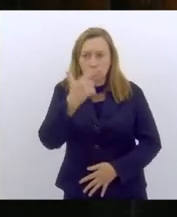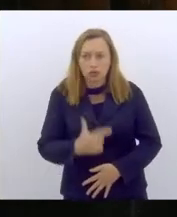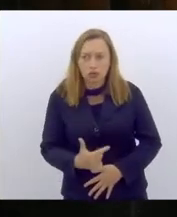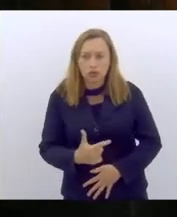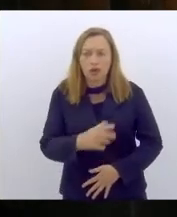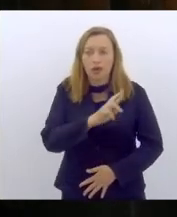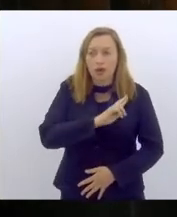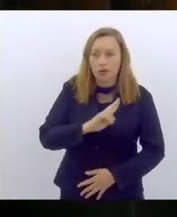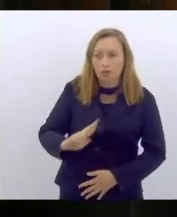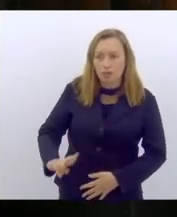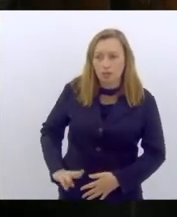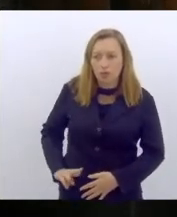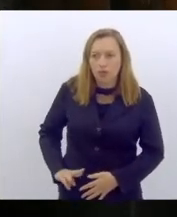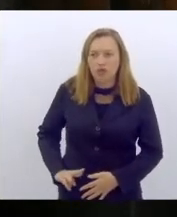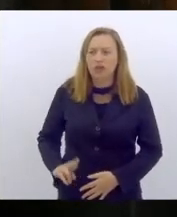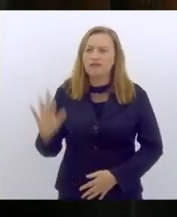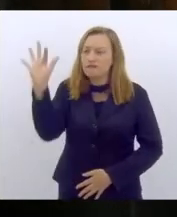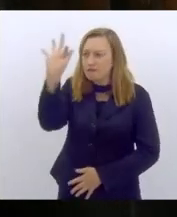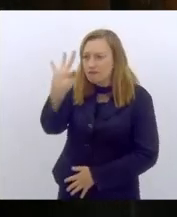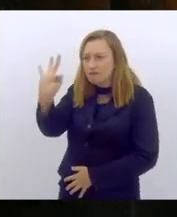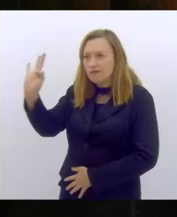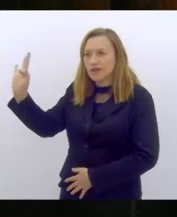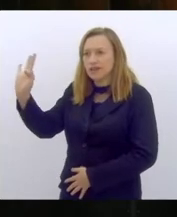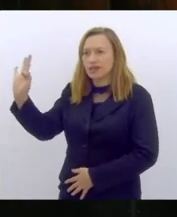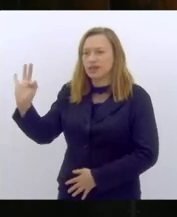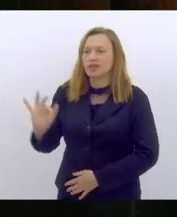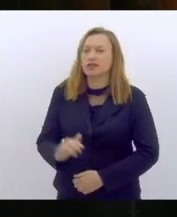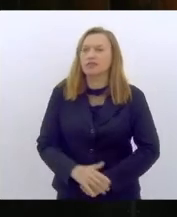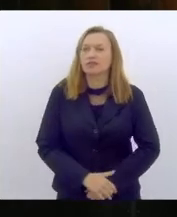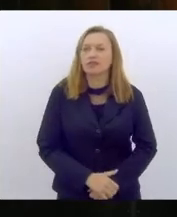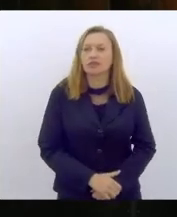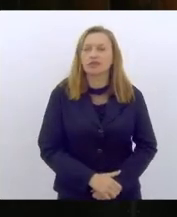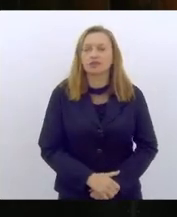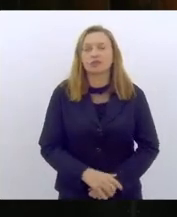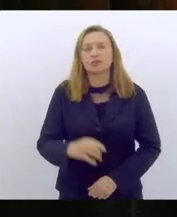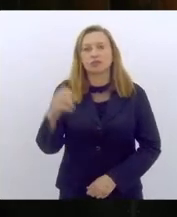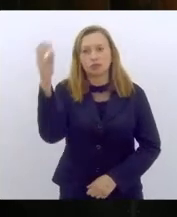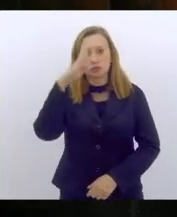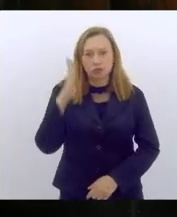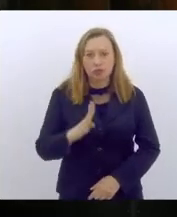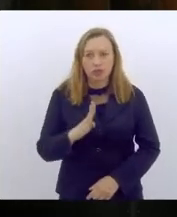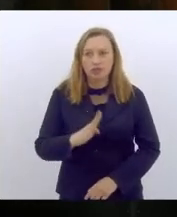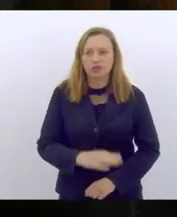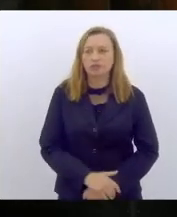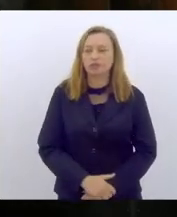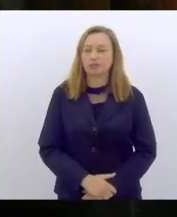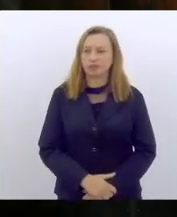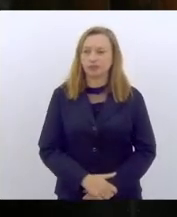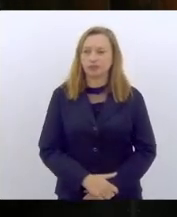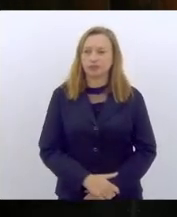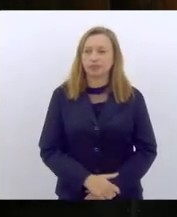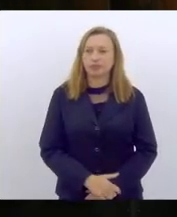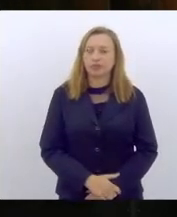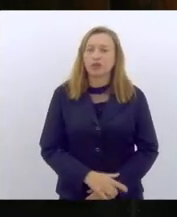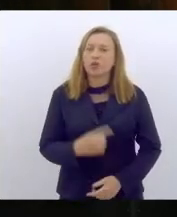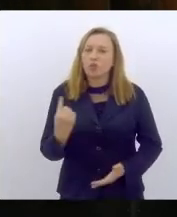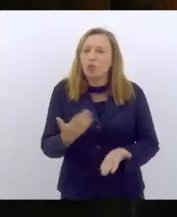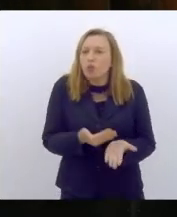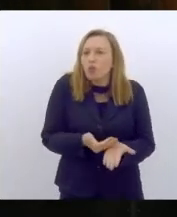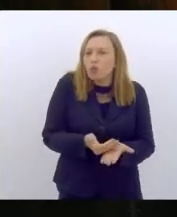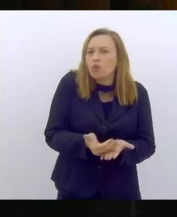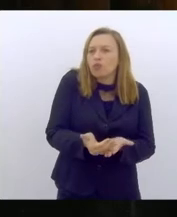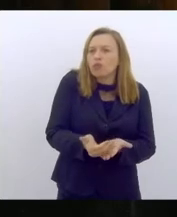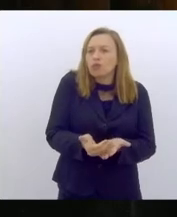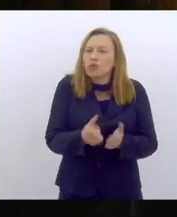República Federativa do Brasil Vamos começar com